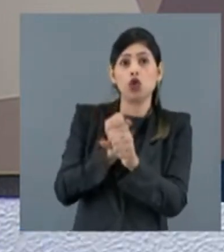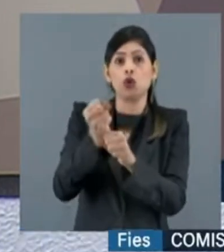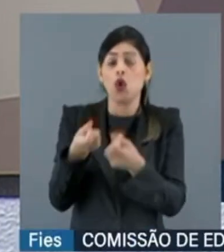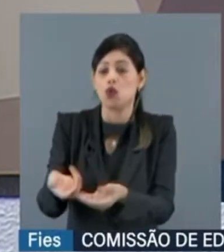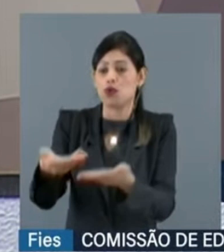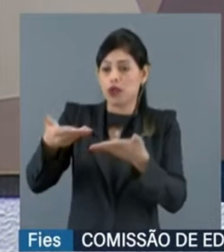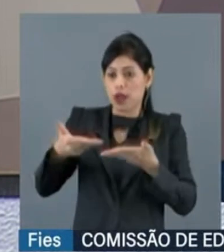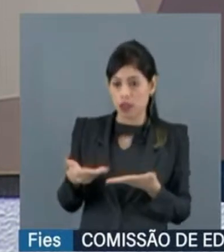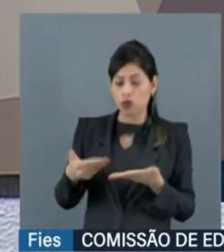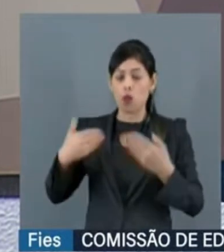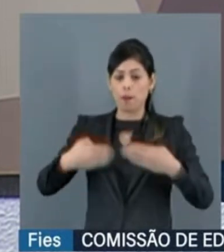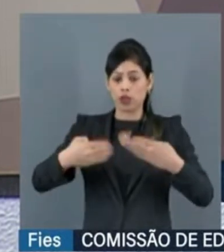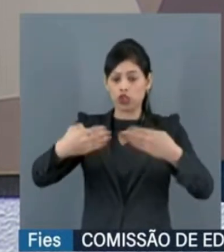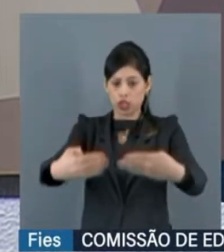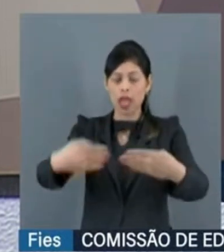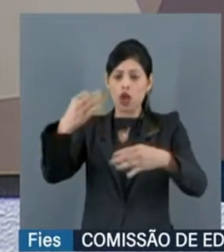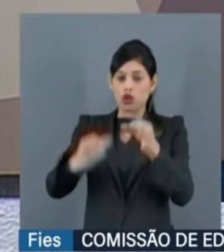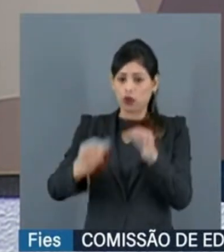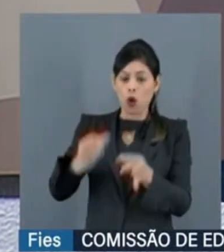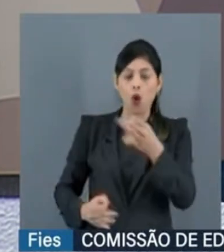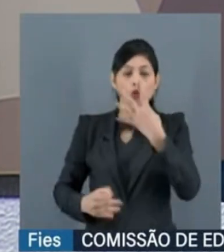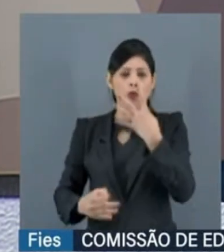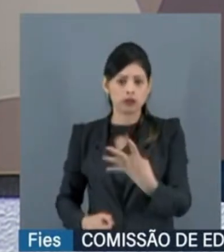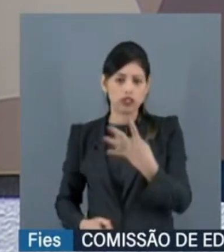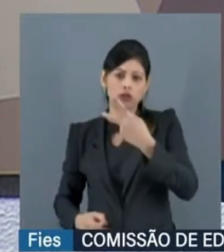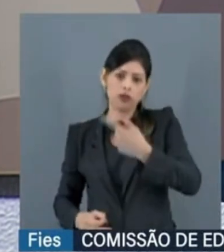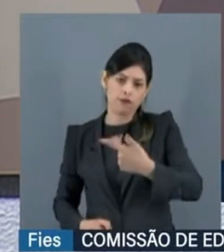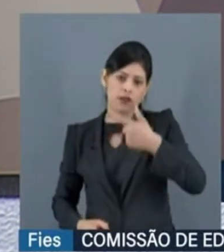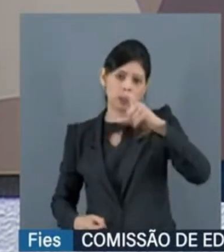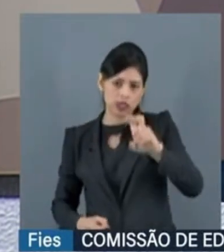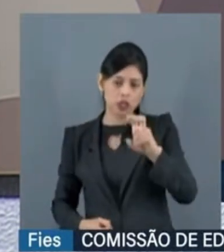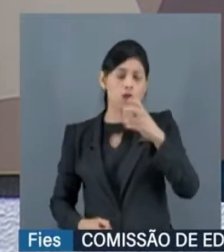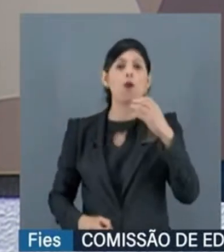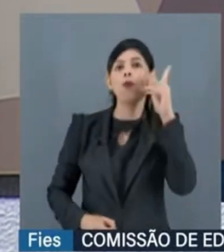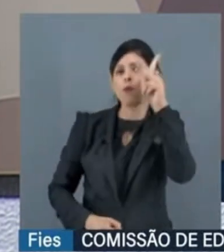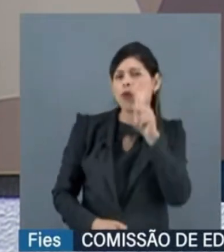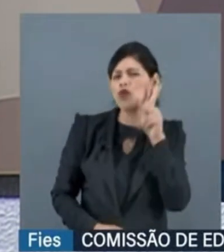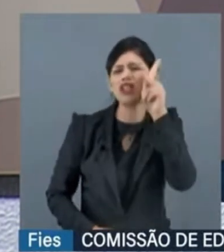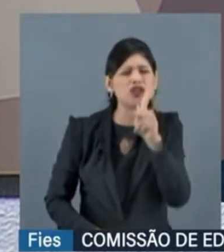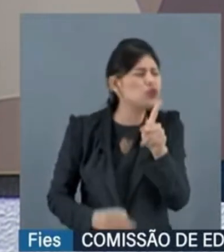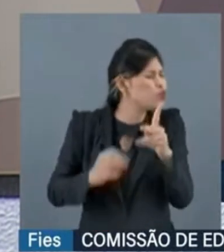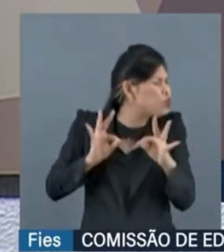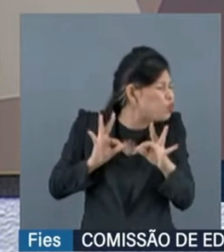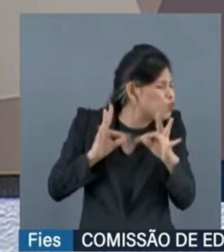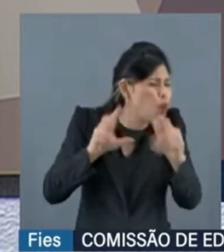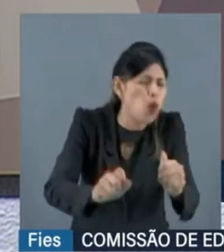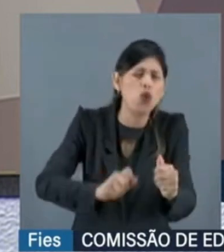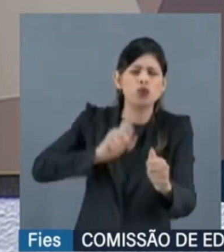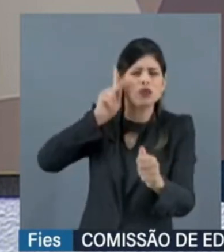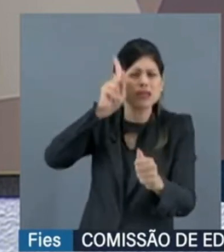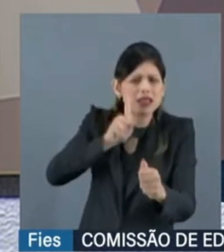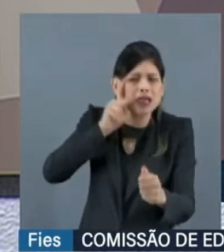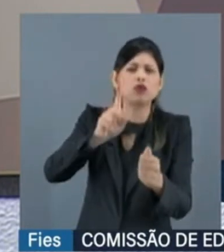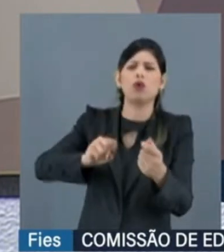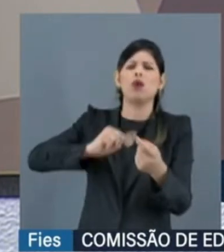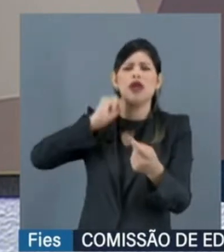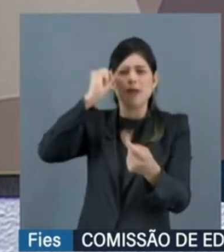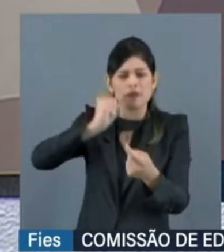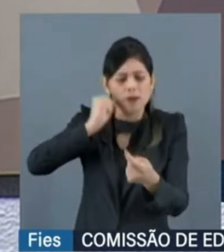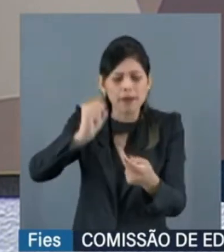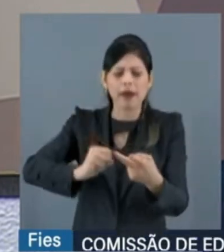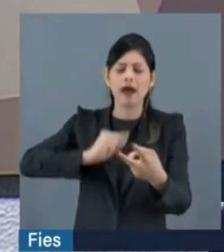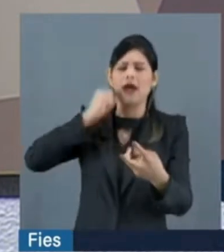425 políticos, de todos os partidos representados nessa casa. Senadores, deputados, governadores, deputados estaduais, prefeitos, vereadores.